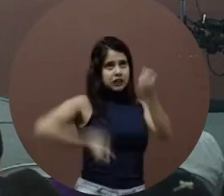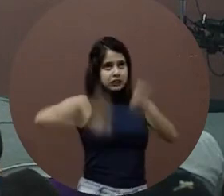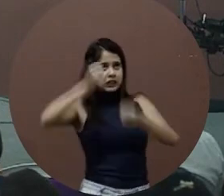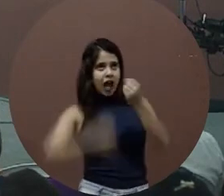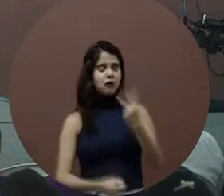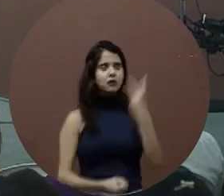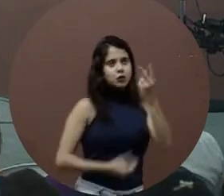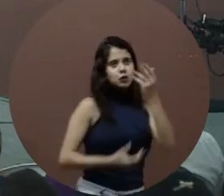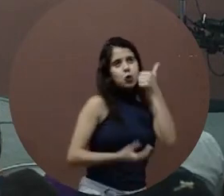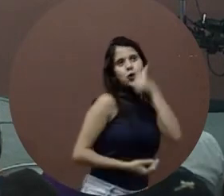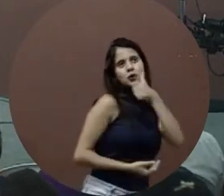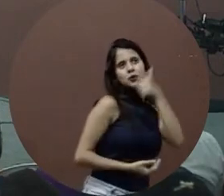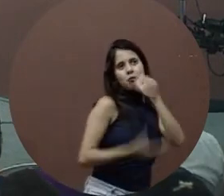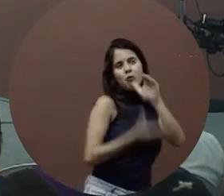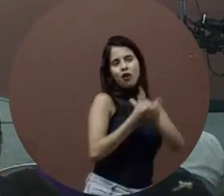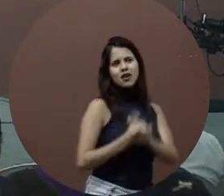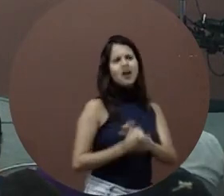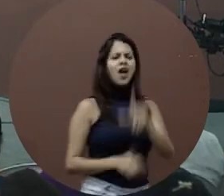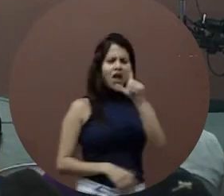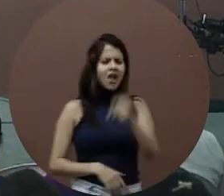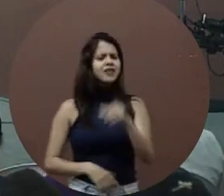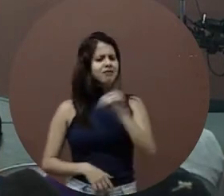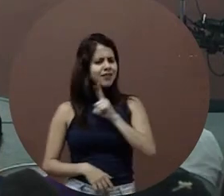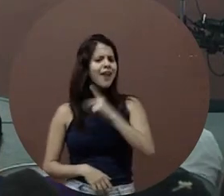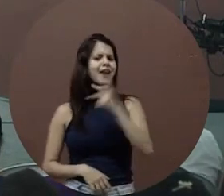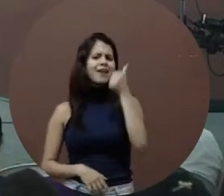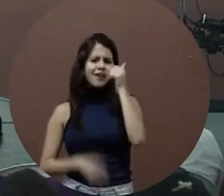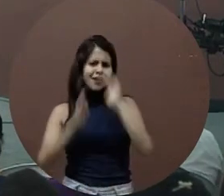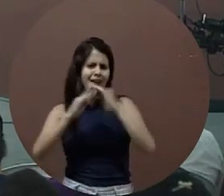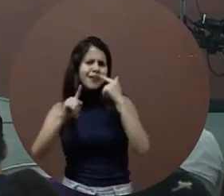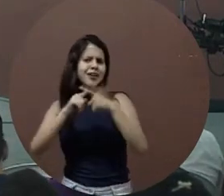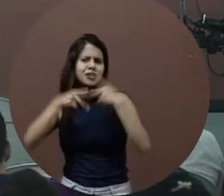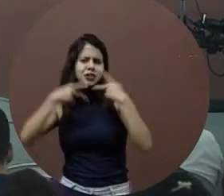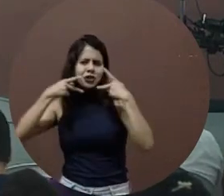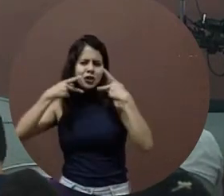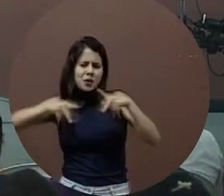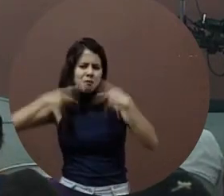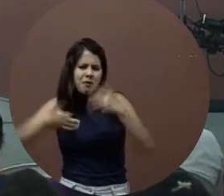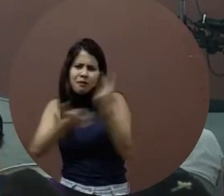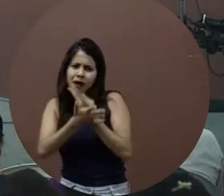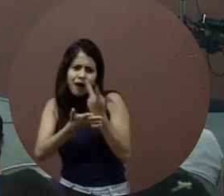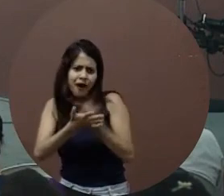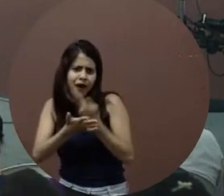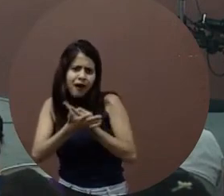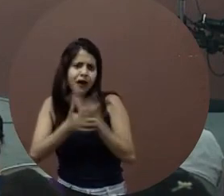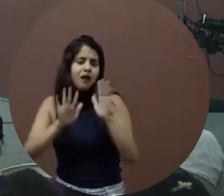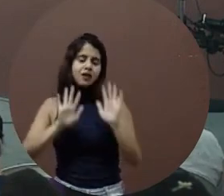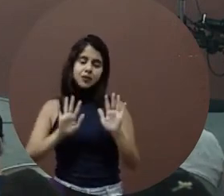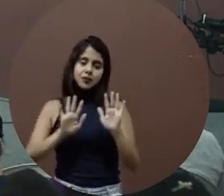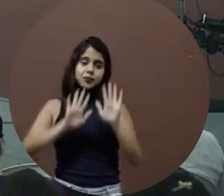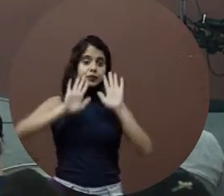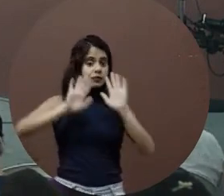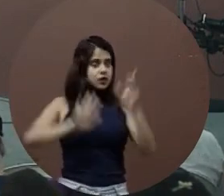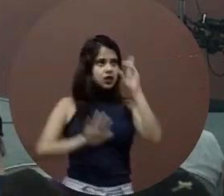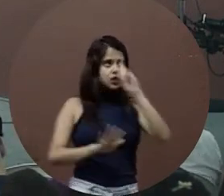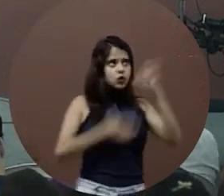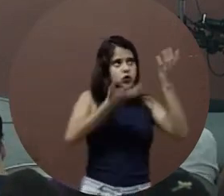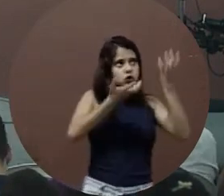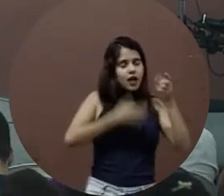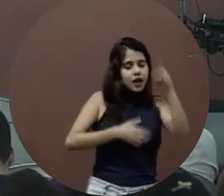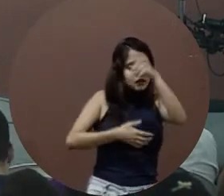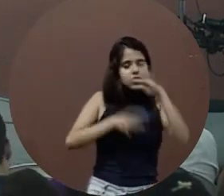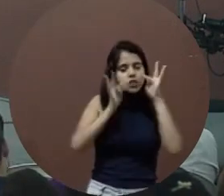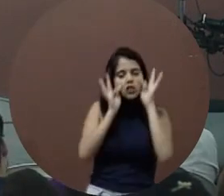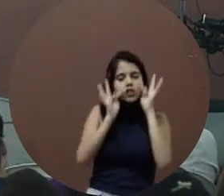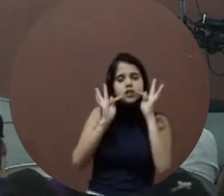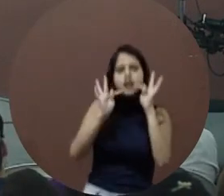Não é assim propaganda de algumas igrejas por aí? Não é esse tipo de sucesso, não é esse tipo de testemunho que Deus quer que você dê.